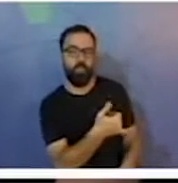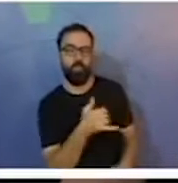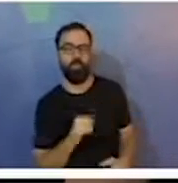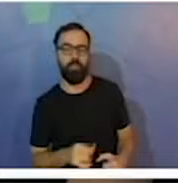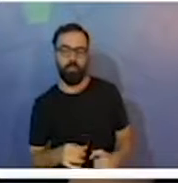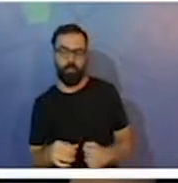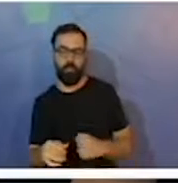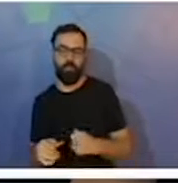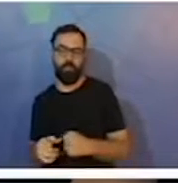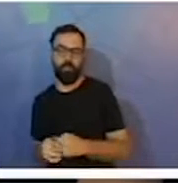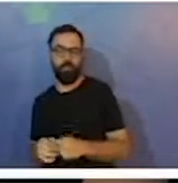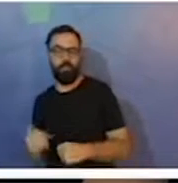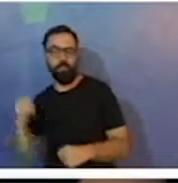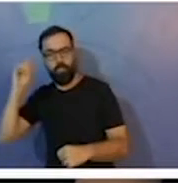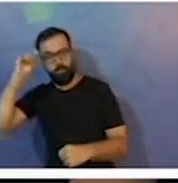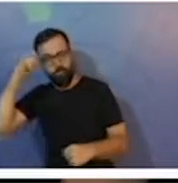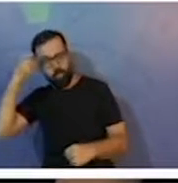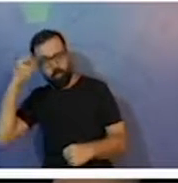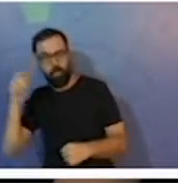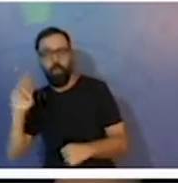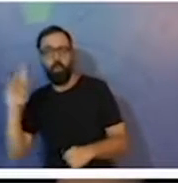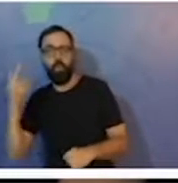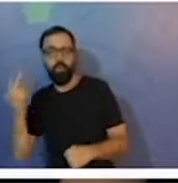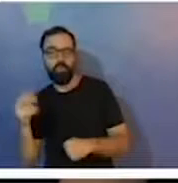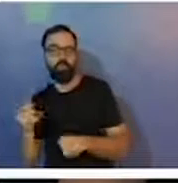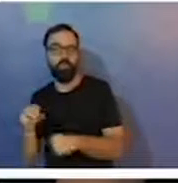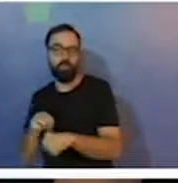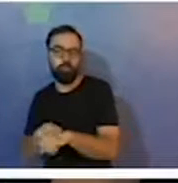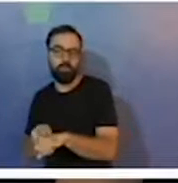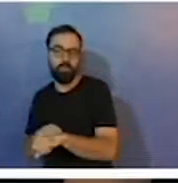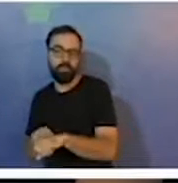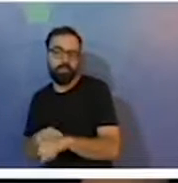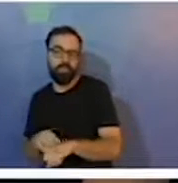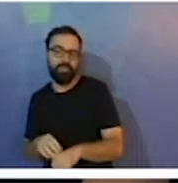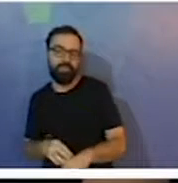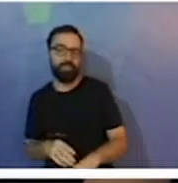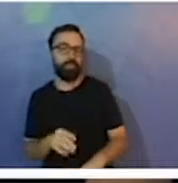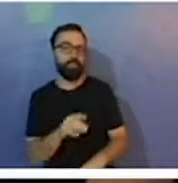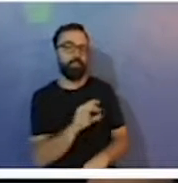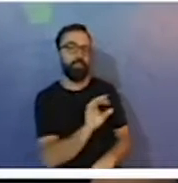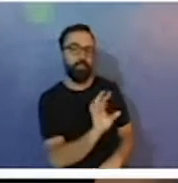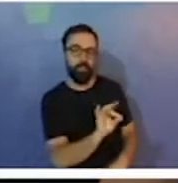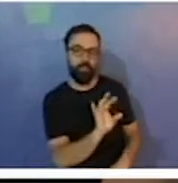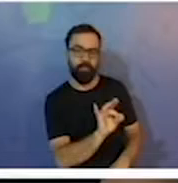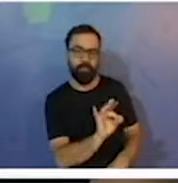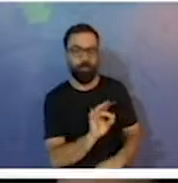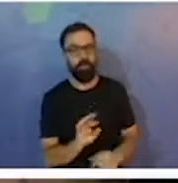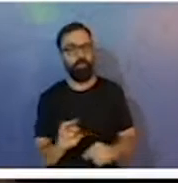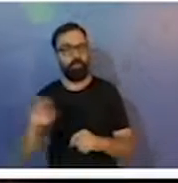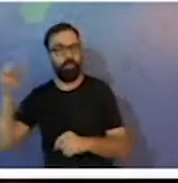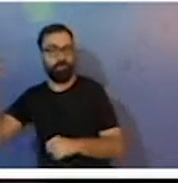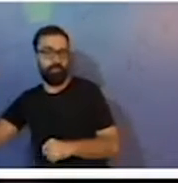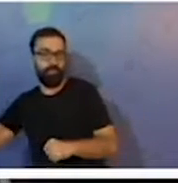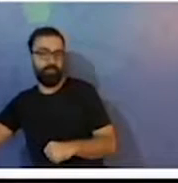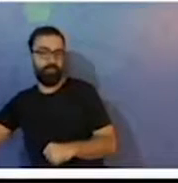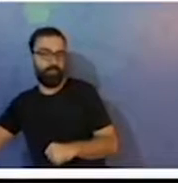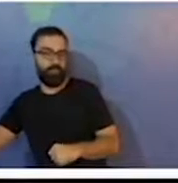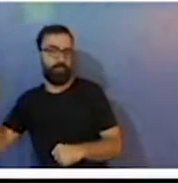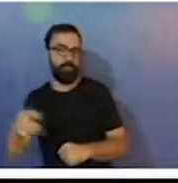ou marrom e o último a cola como é a minha cola no texto Branca